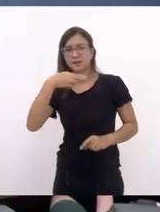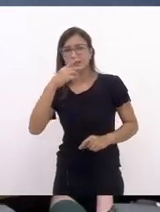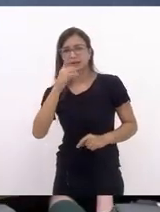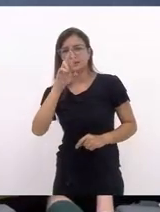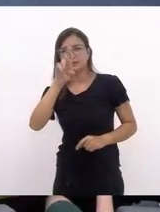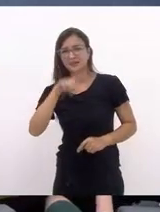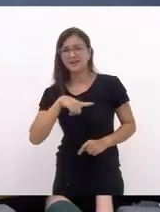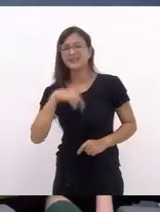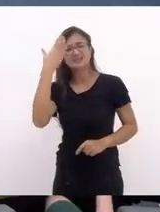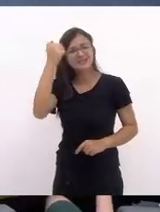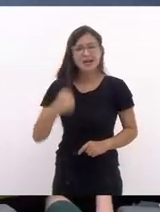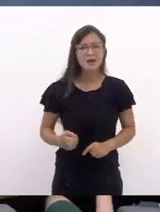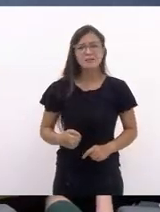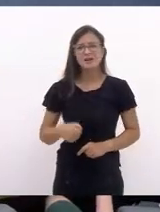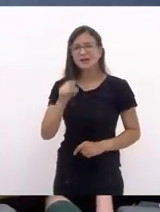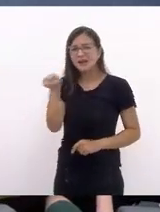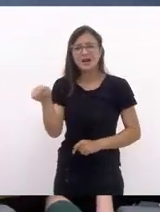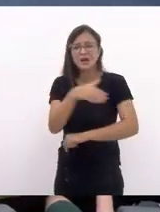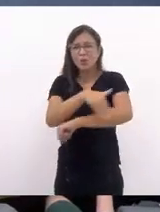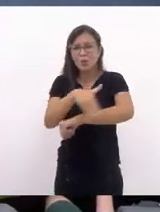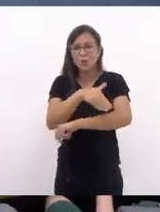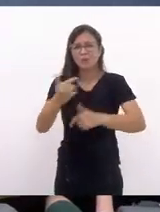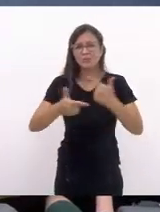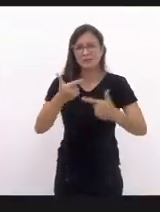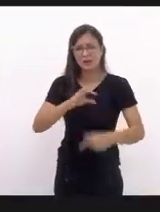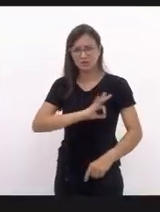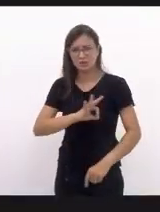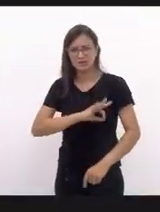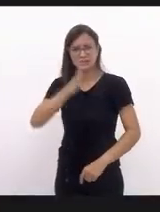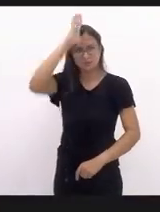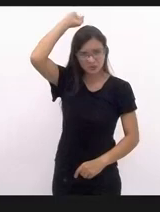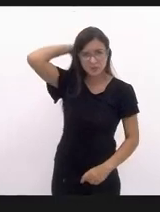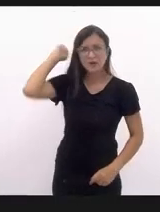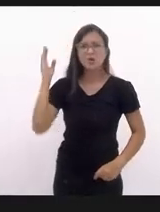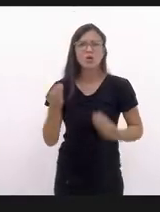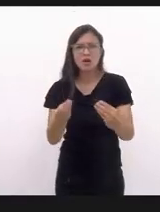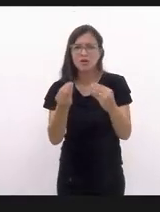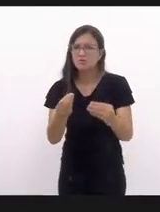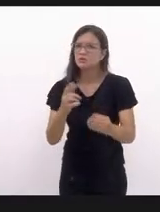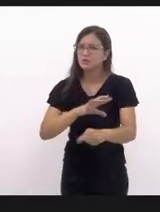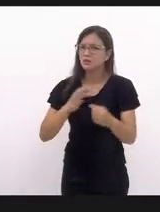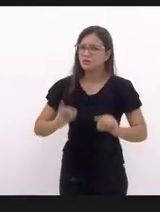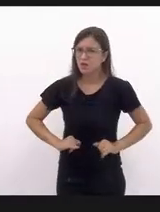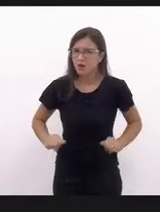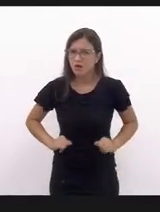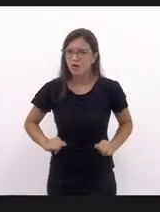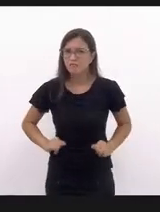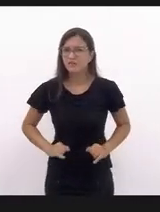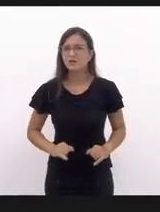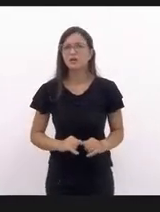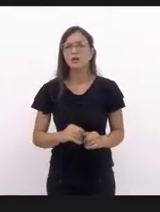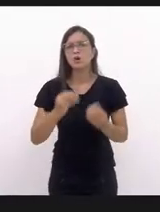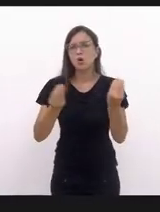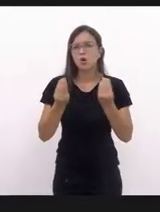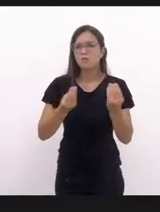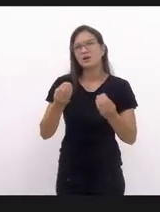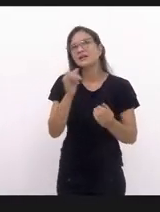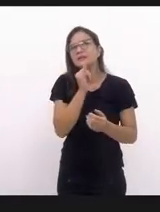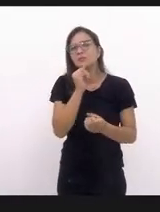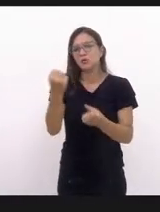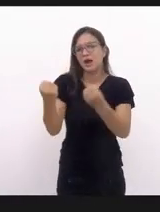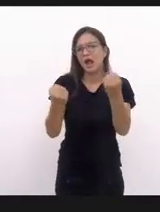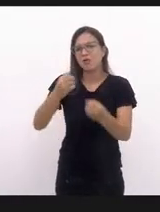praças não aguenta mais viver da forma que estava vivendo é a ponta da lança é que dói é que fica dentro da viatura em frente a